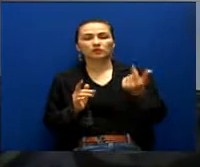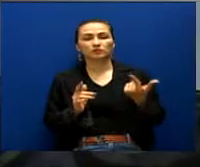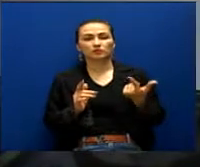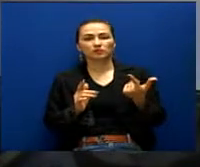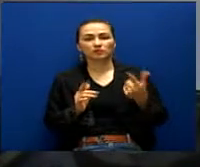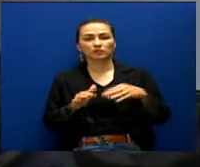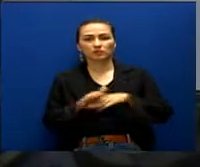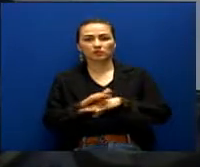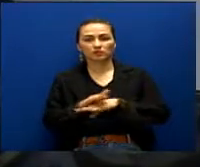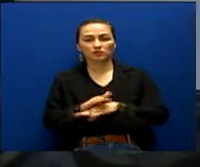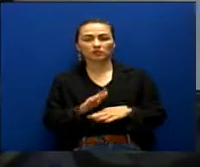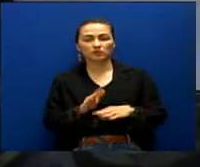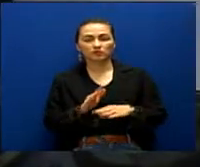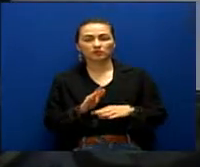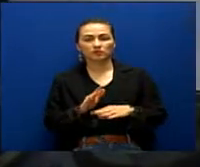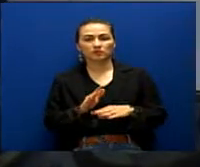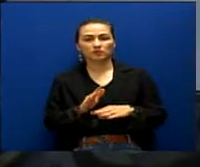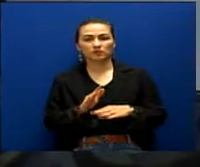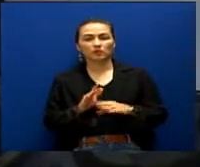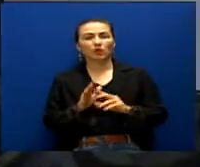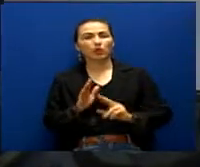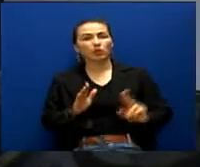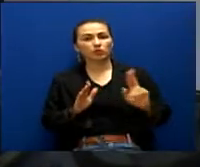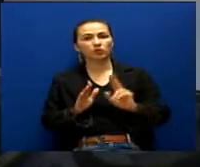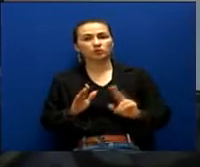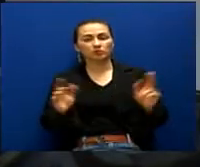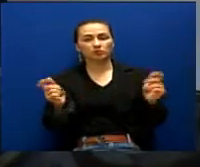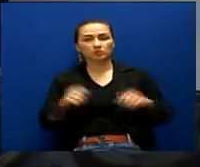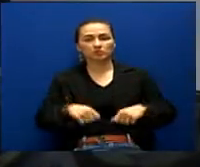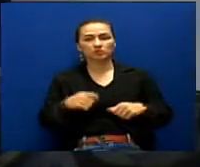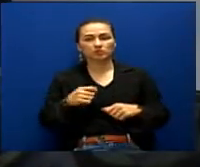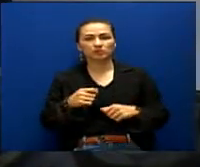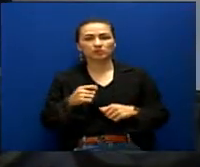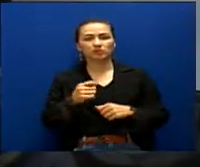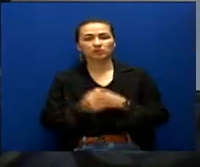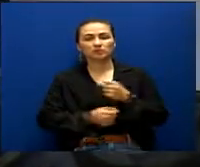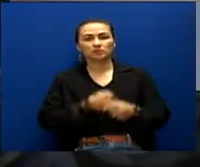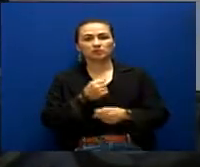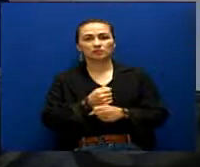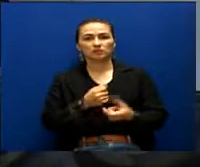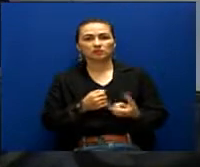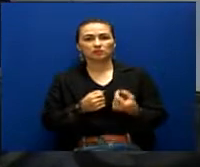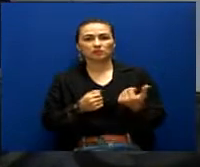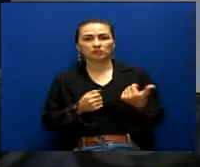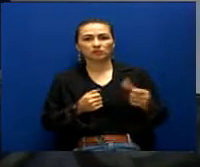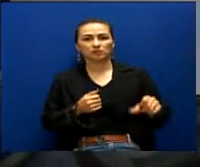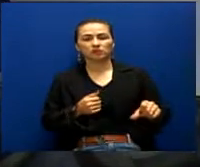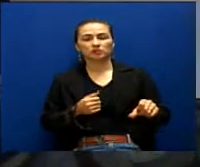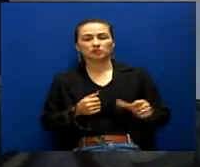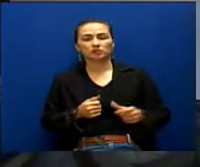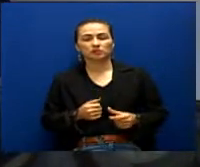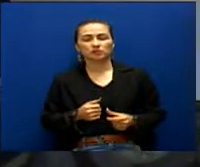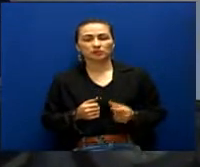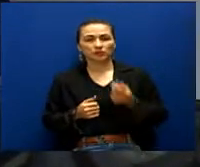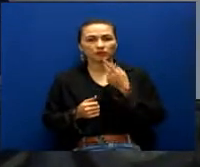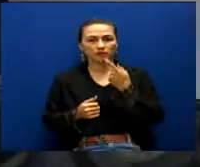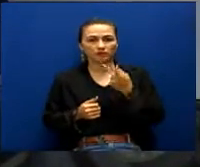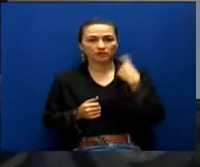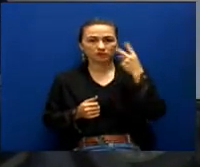ação 2019. Manutenção e modernização da Secretaria. Quer falar, Cíntia, a respeito?